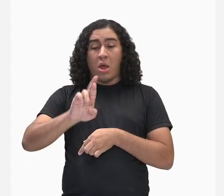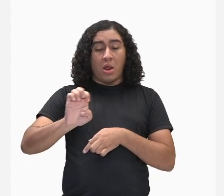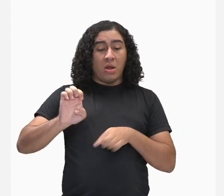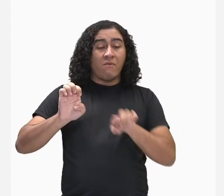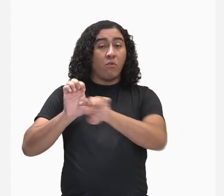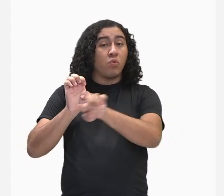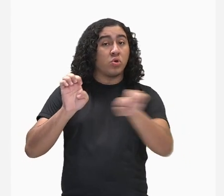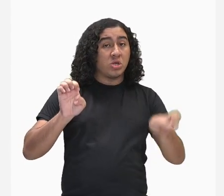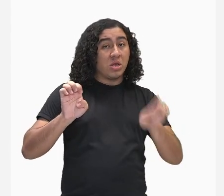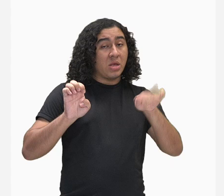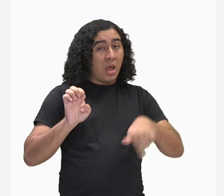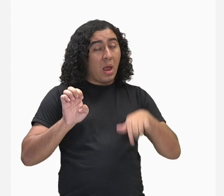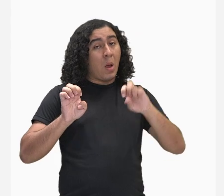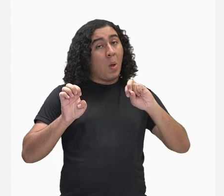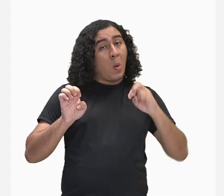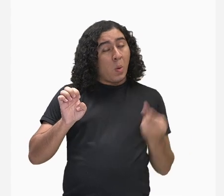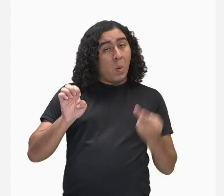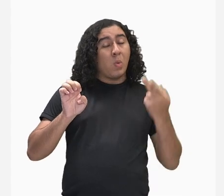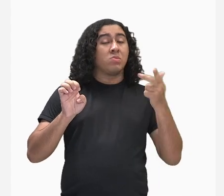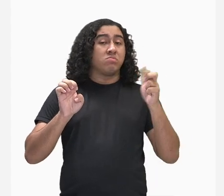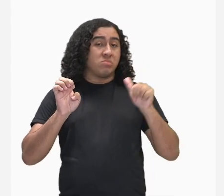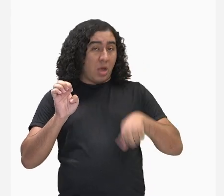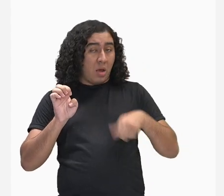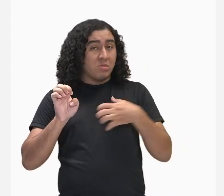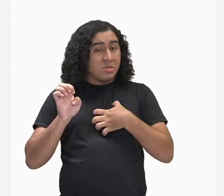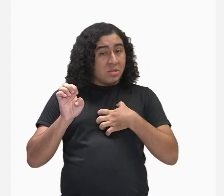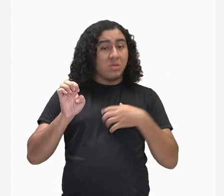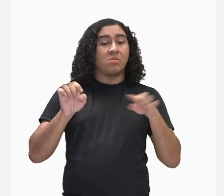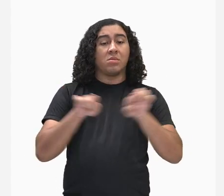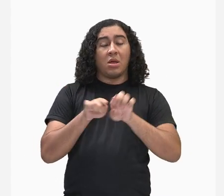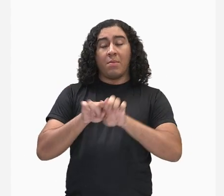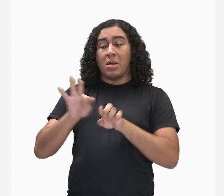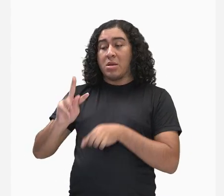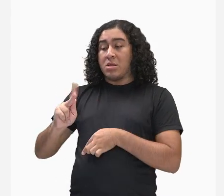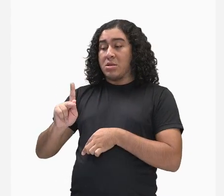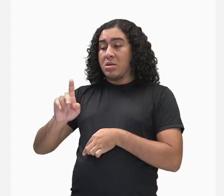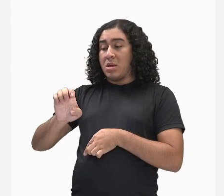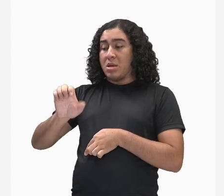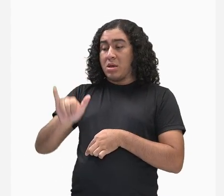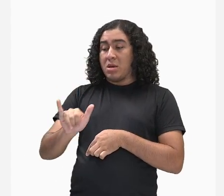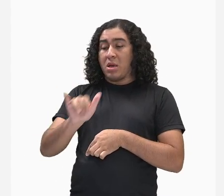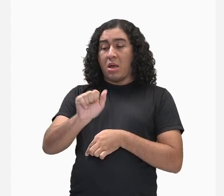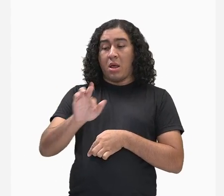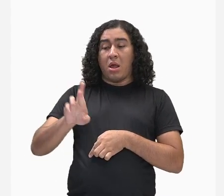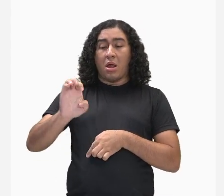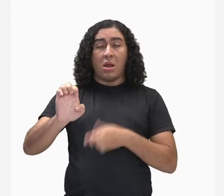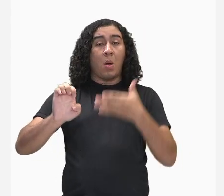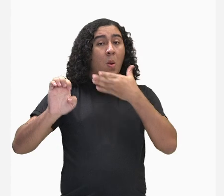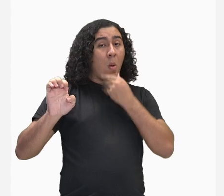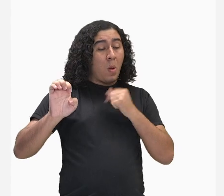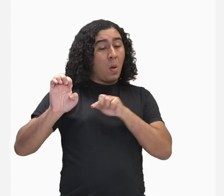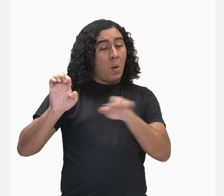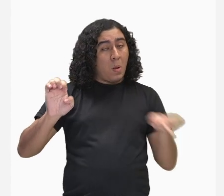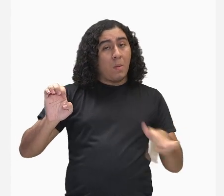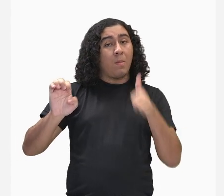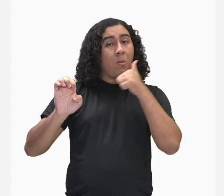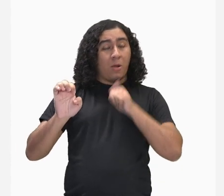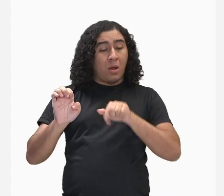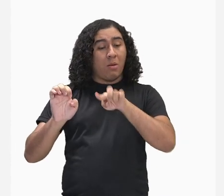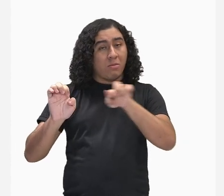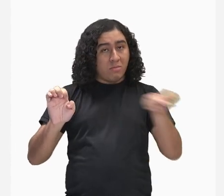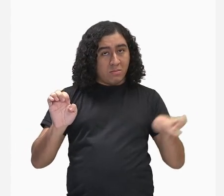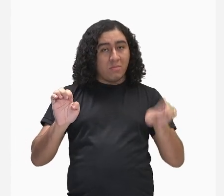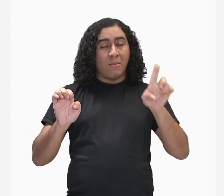por último, they are, eles são, eles estão. Então, repare que o verbo to be tem 3